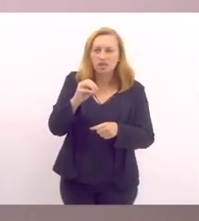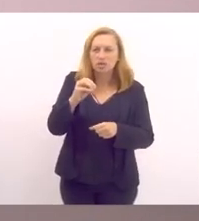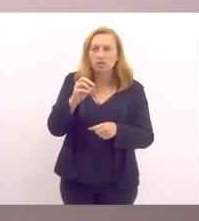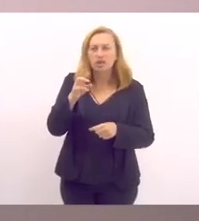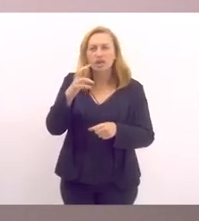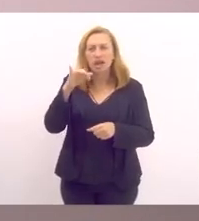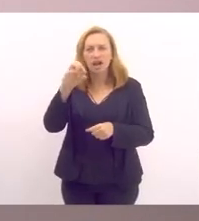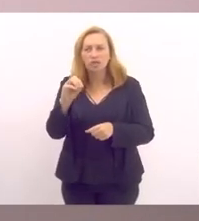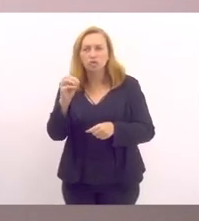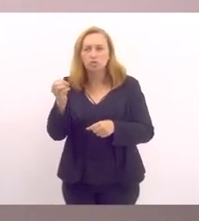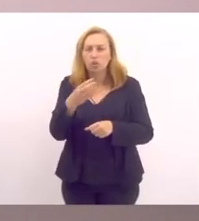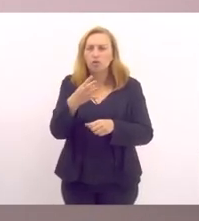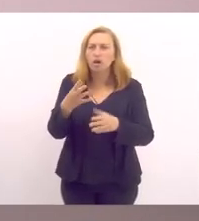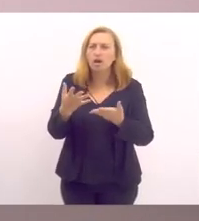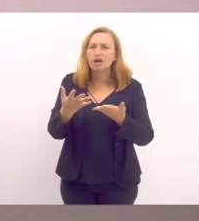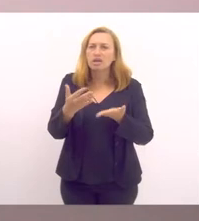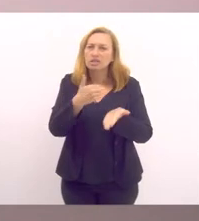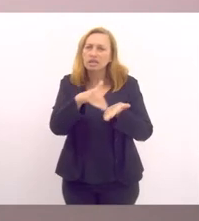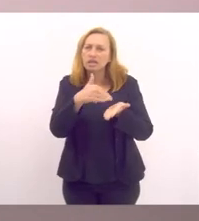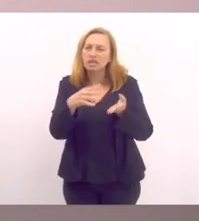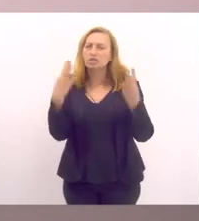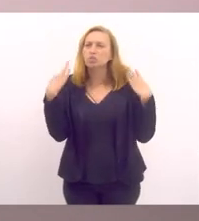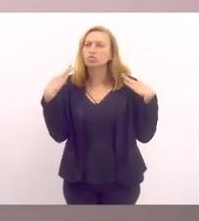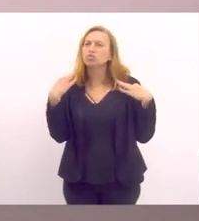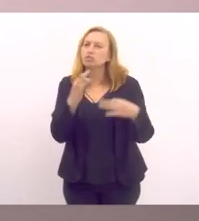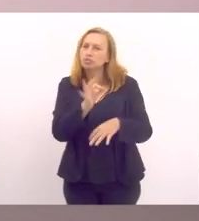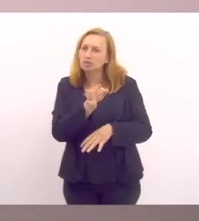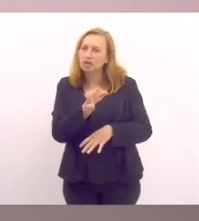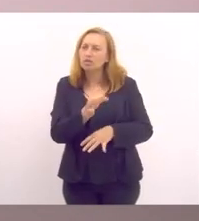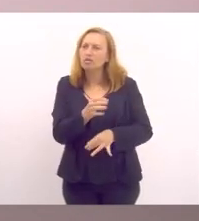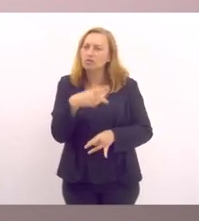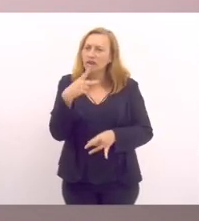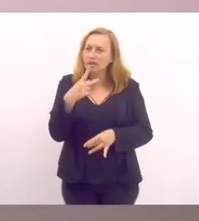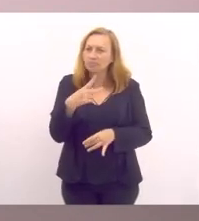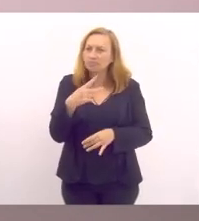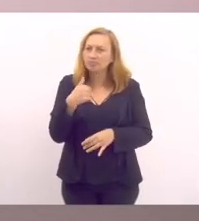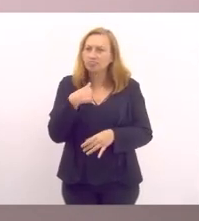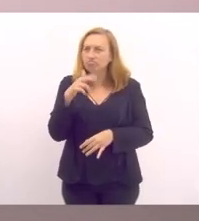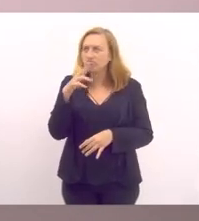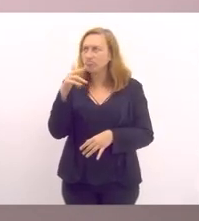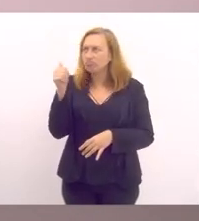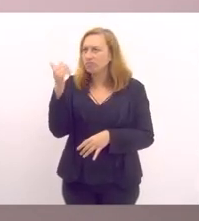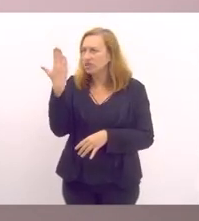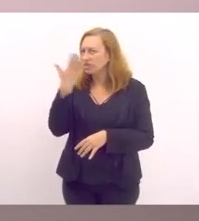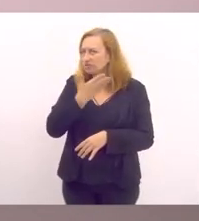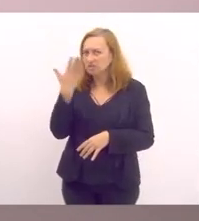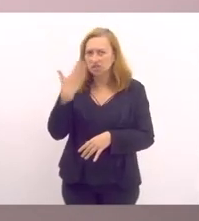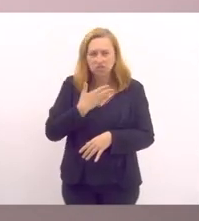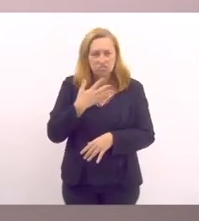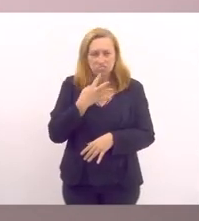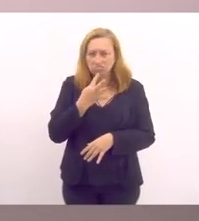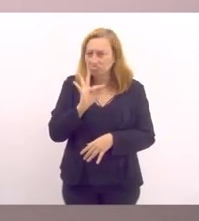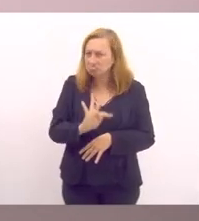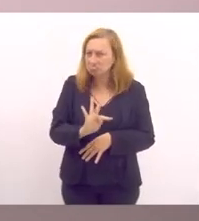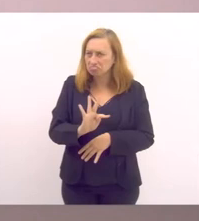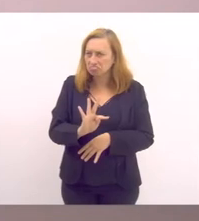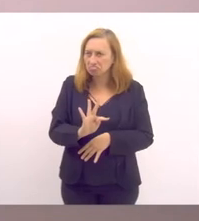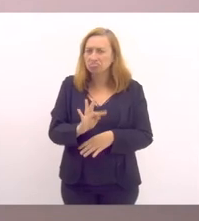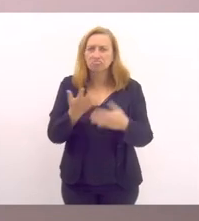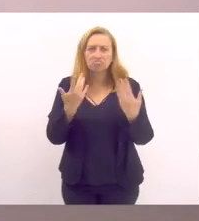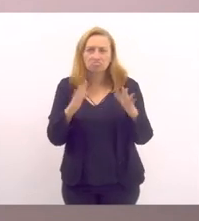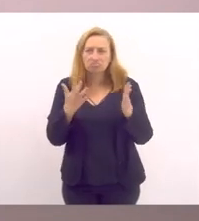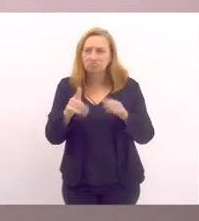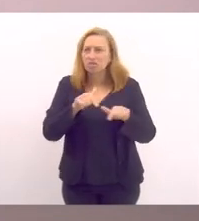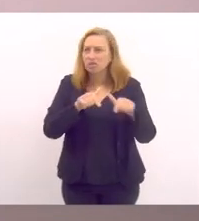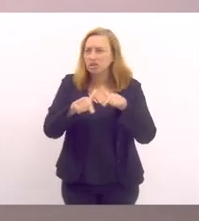turismo. Uma coisa tem que ser consignada, acho que deve ser falado. Eu nunca vi, não tenho conhecimento, e há de ser elogiado, o